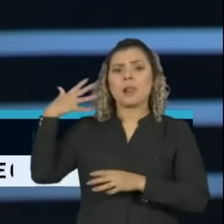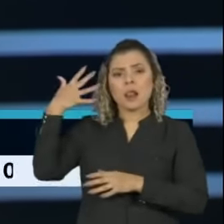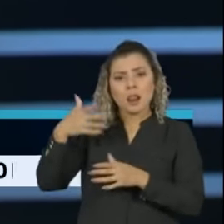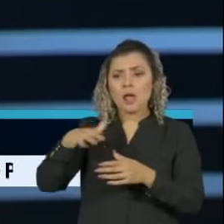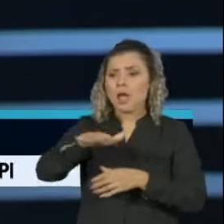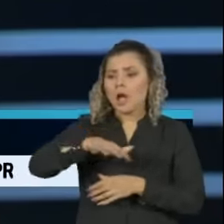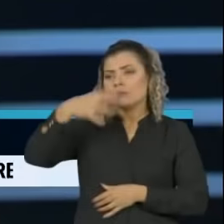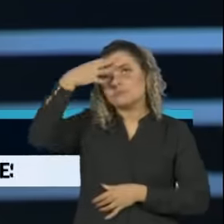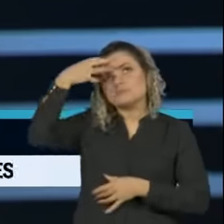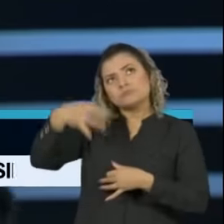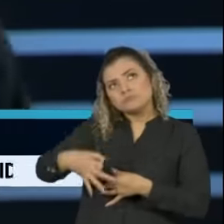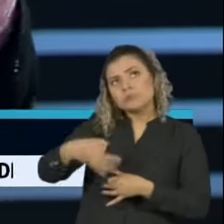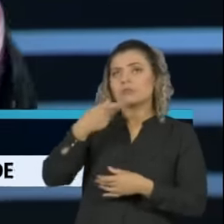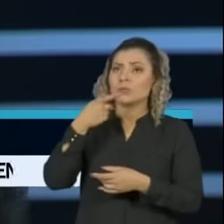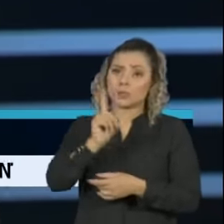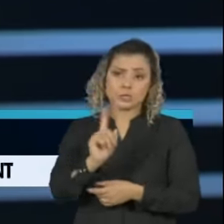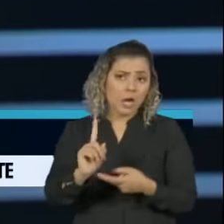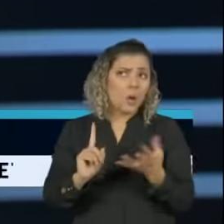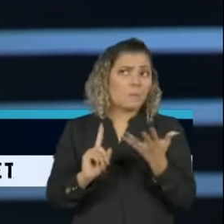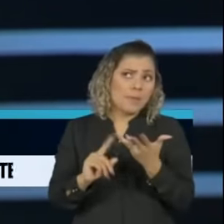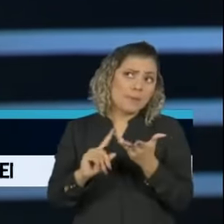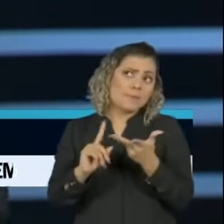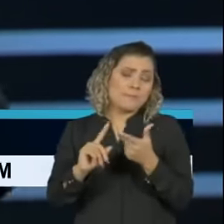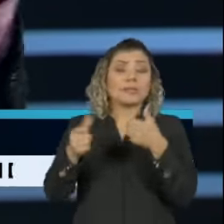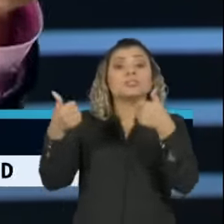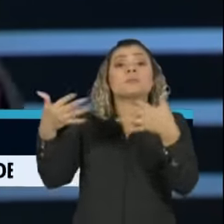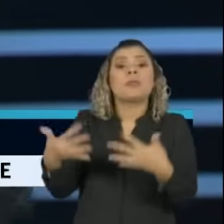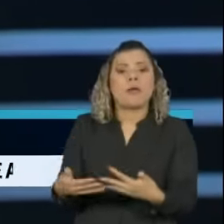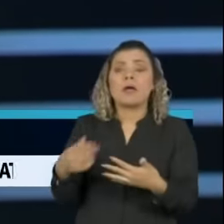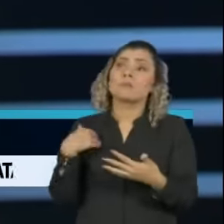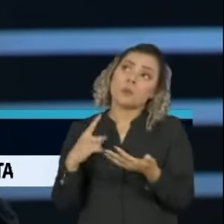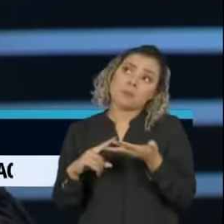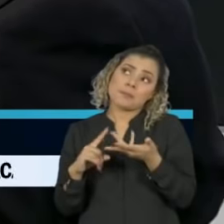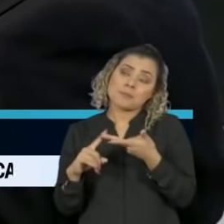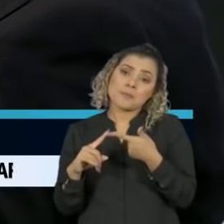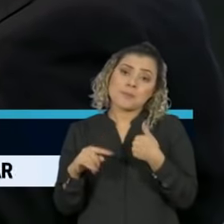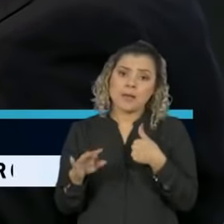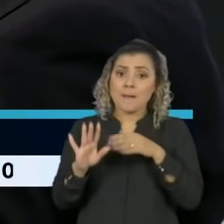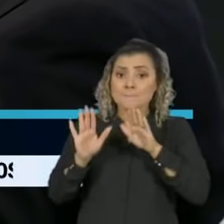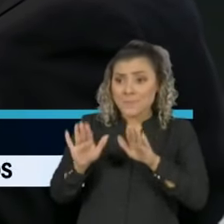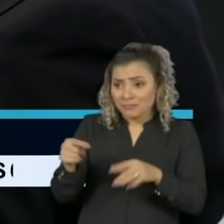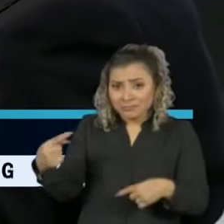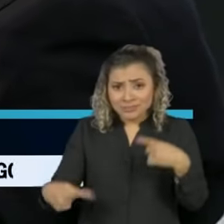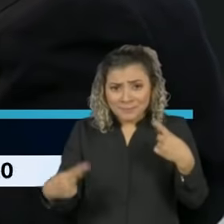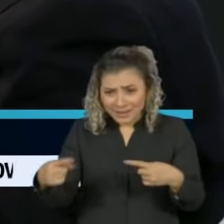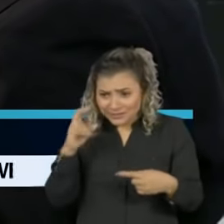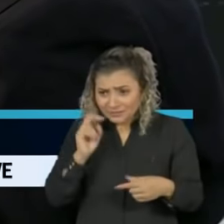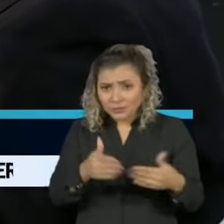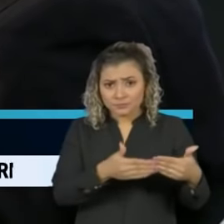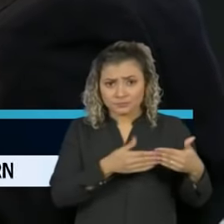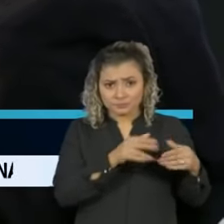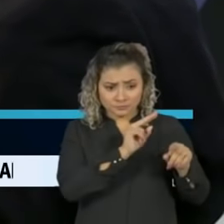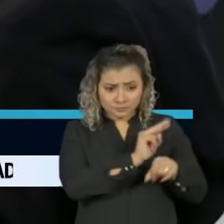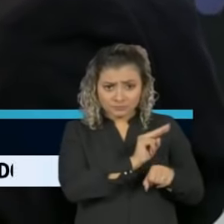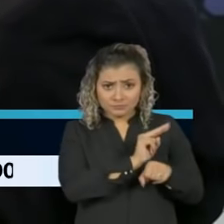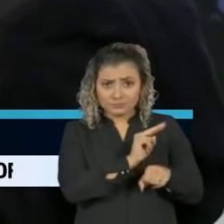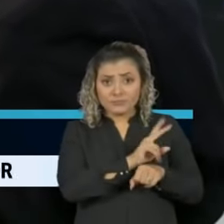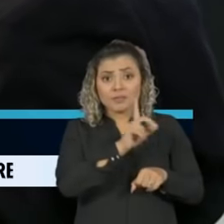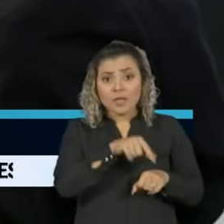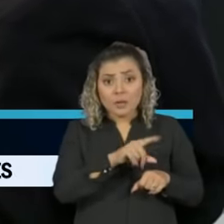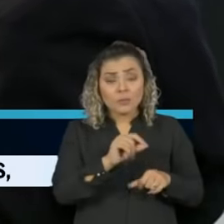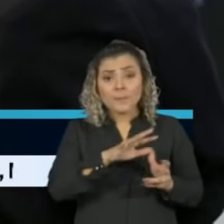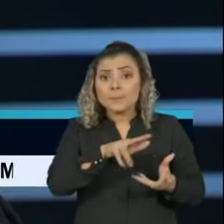da racionalidade, dizendo, olha, nesse assunto aqui eu entendo, porque esse debate de quarentena é um debate que está acontecendo na